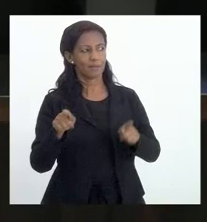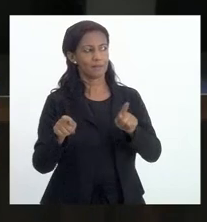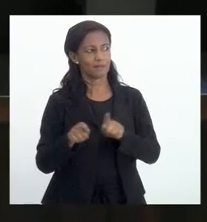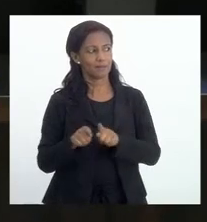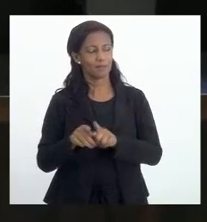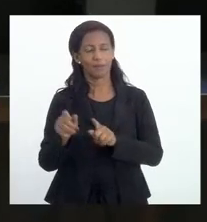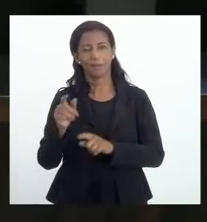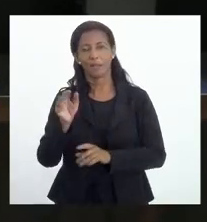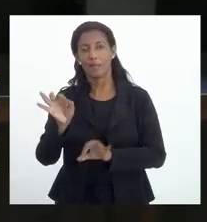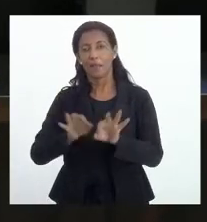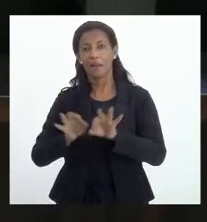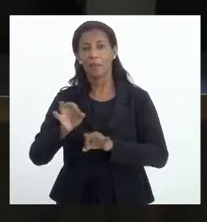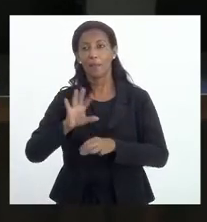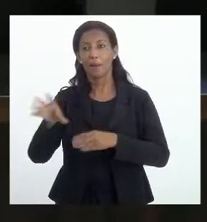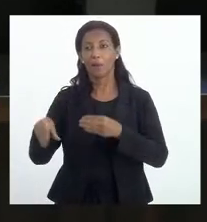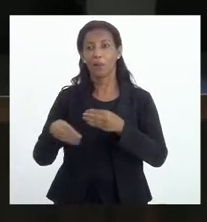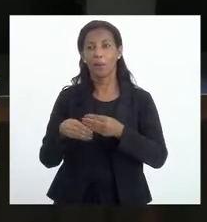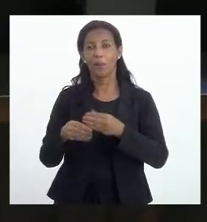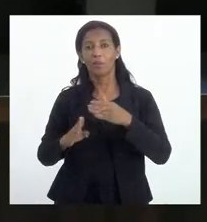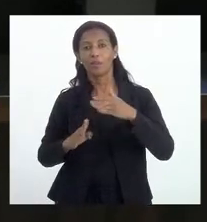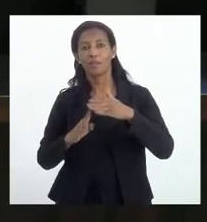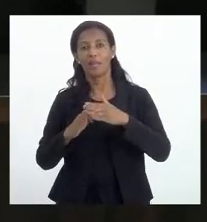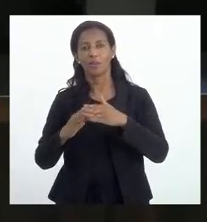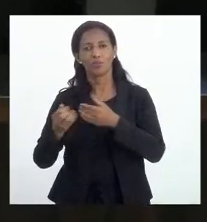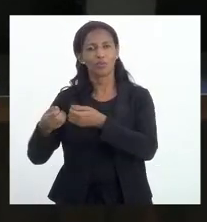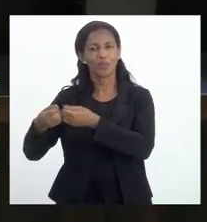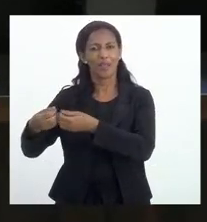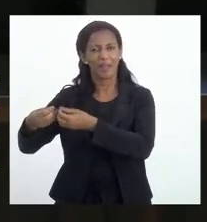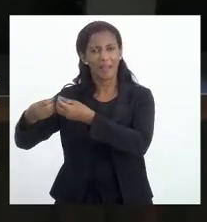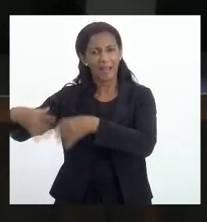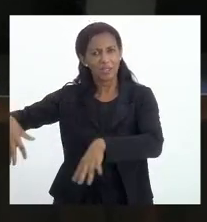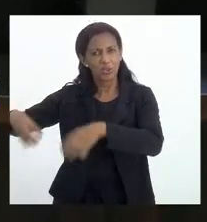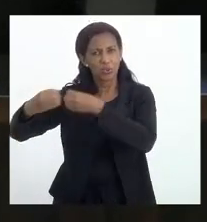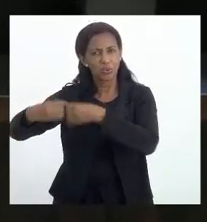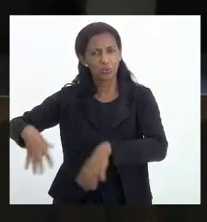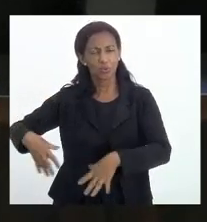o projeto de lei complementar do teto de gastos.